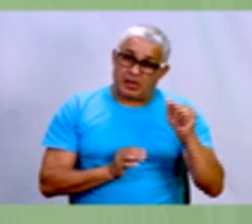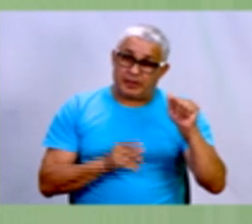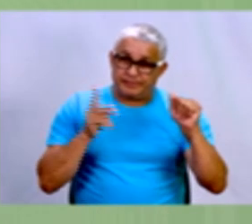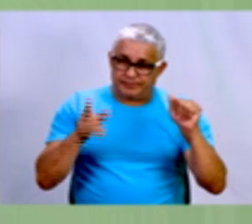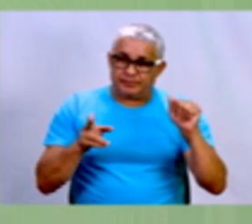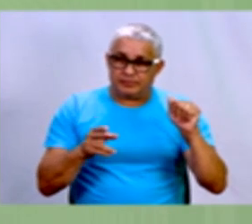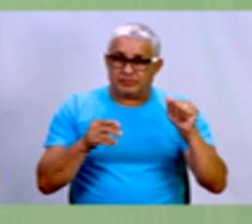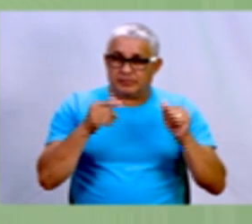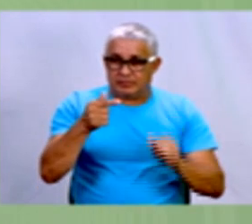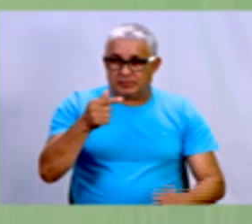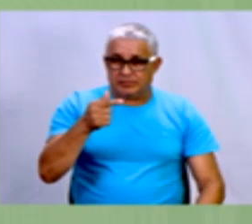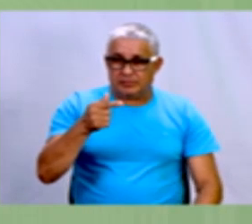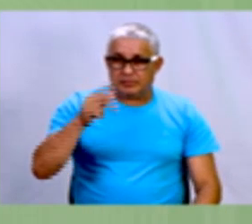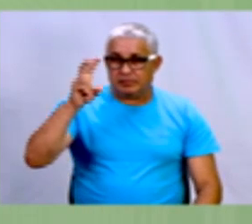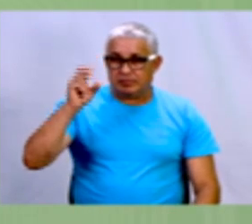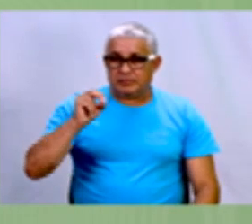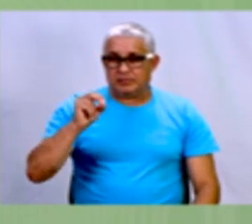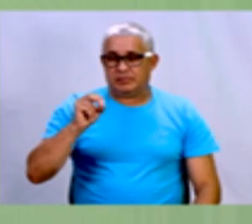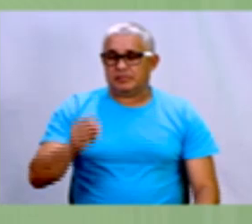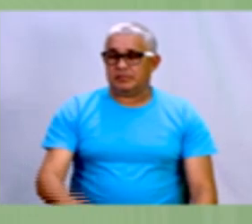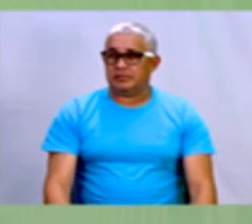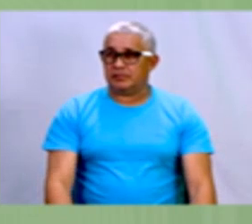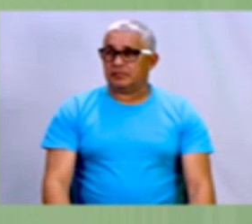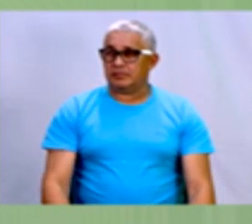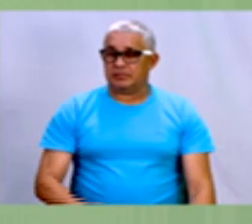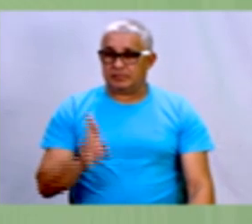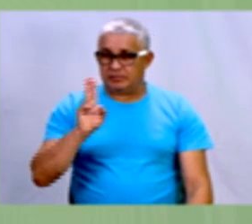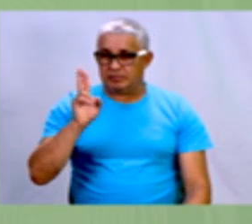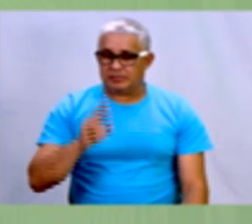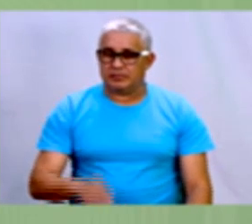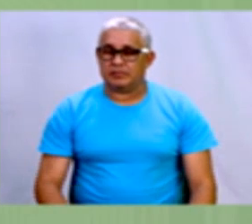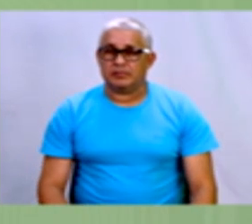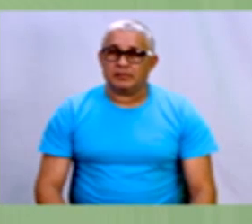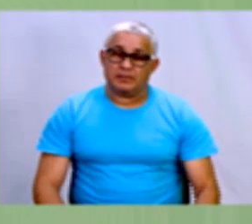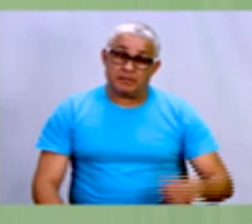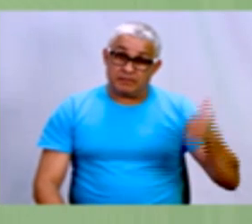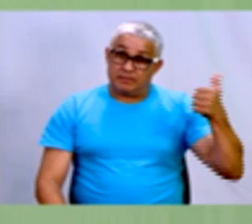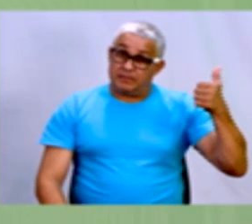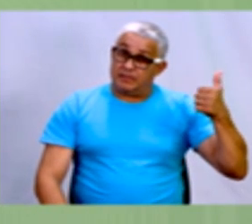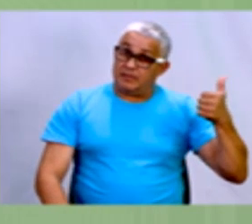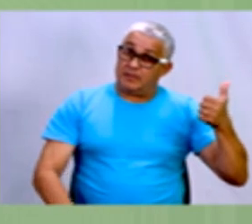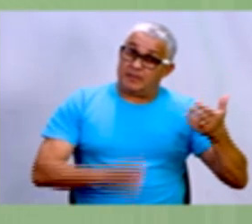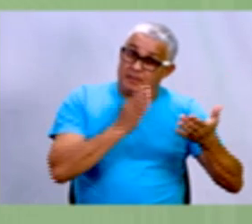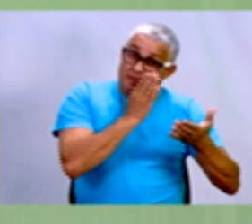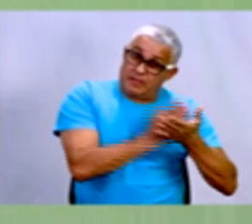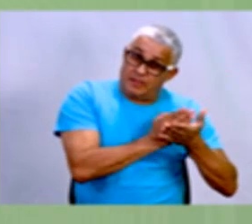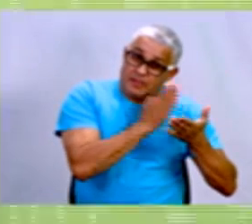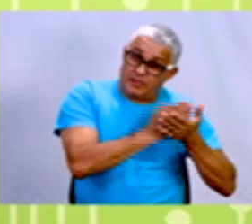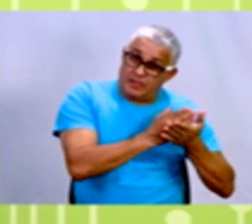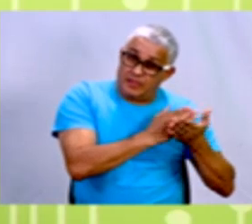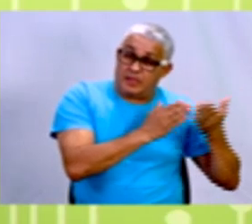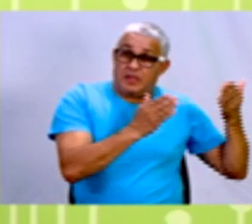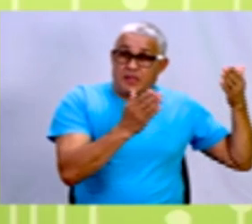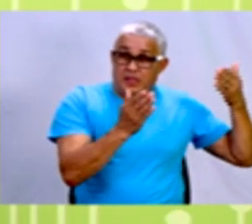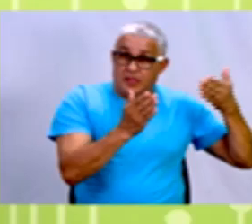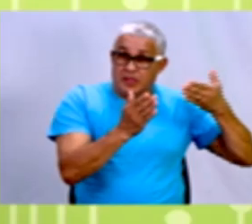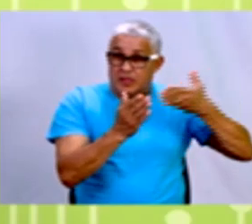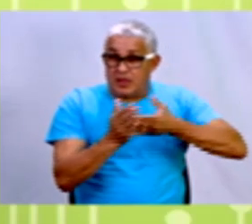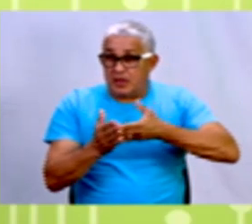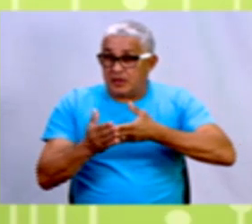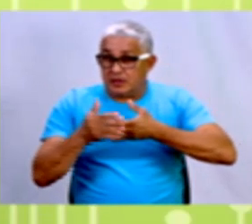minha amortização vai ser R$ 750. Da primeira parcela até a parcela de